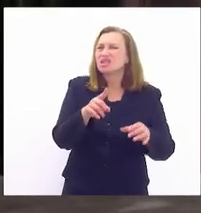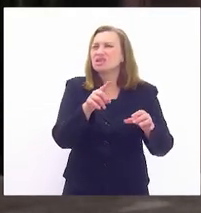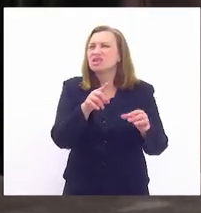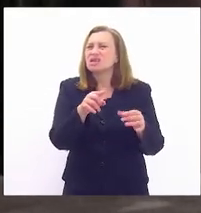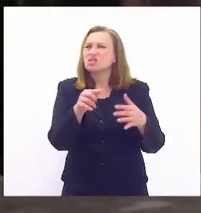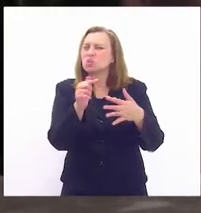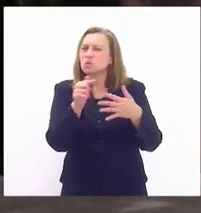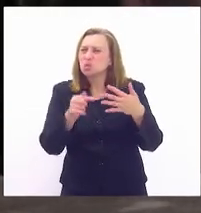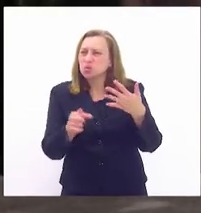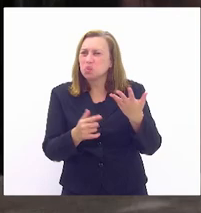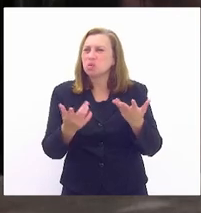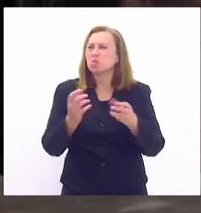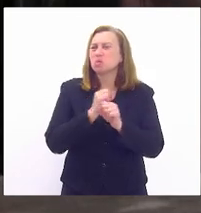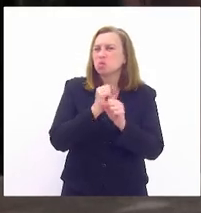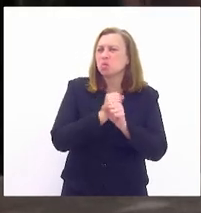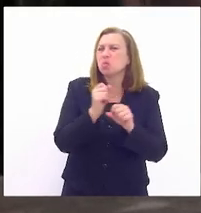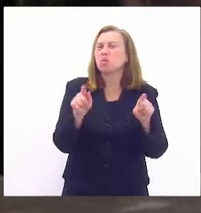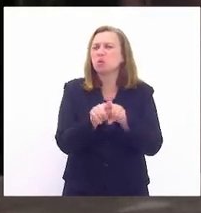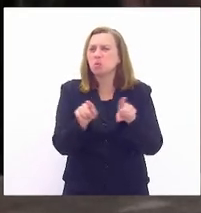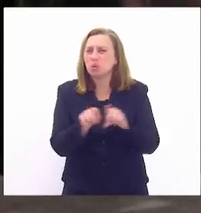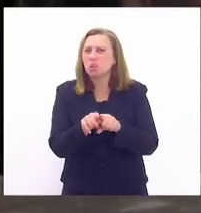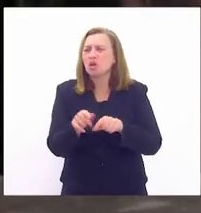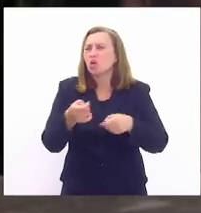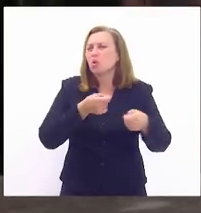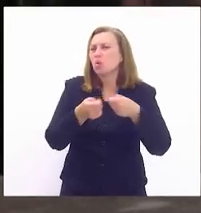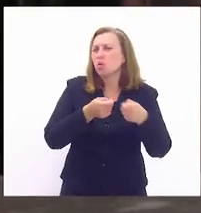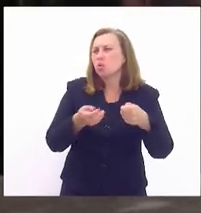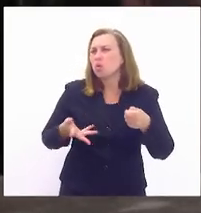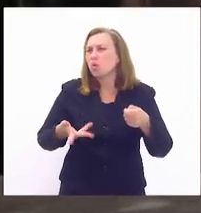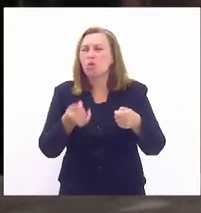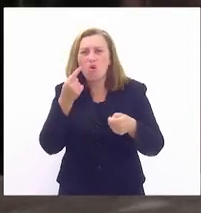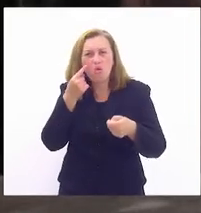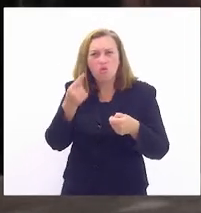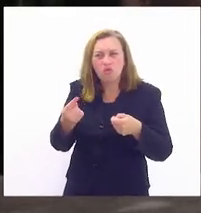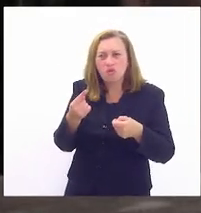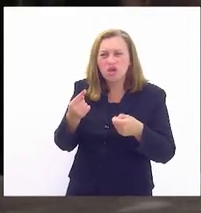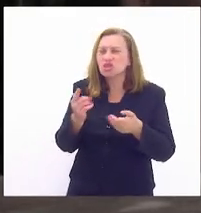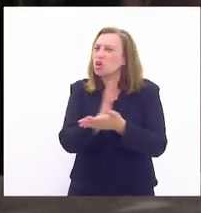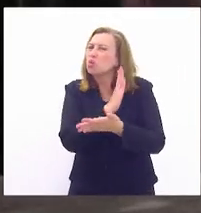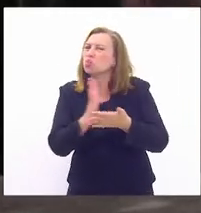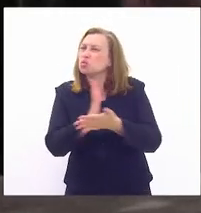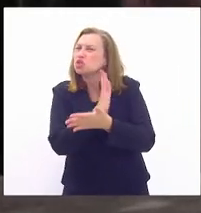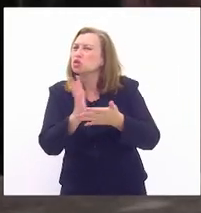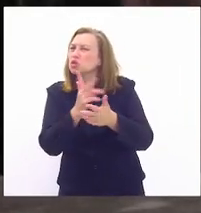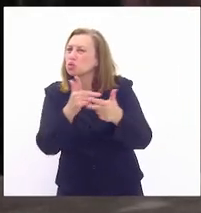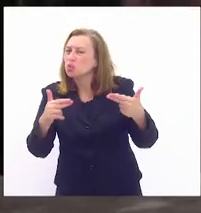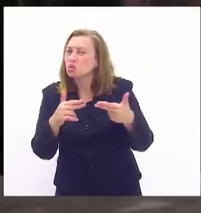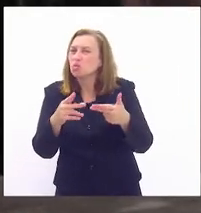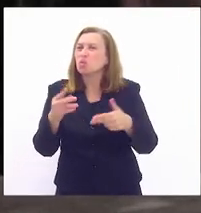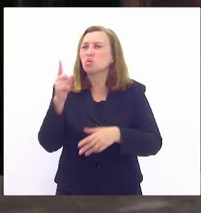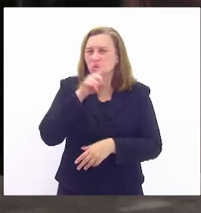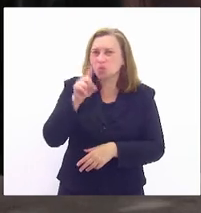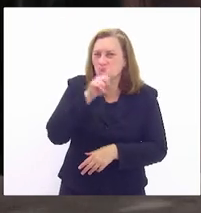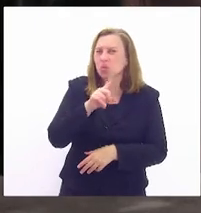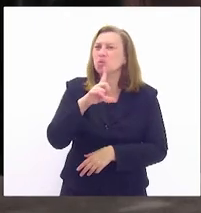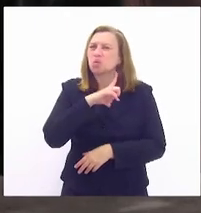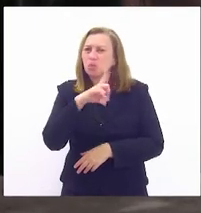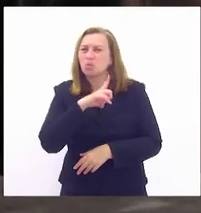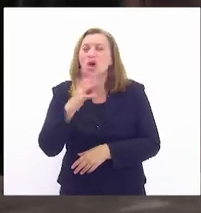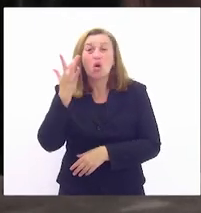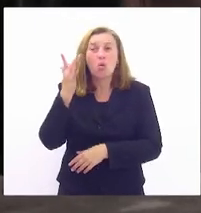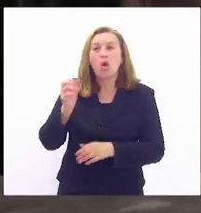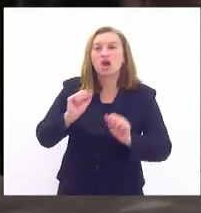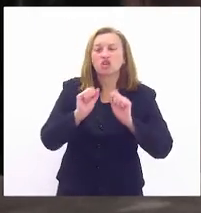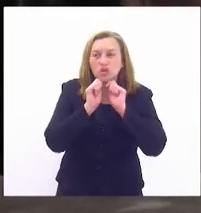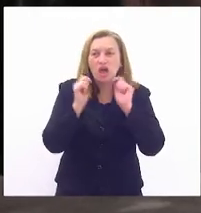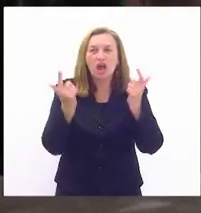fui durante muito tempo também de controle de qualidade, eu vejo algumas coisas que estão falhando. Eu acho que o